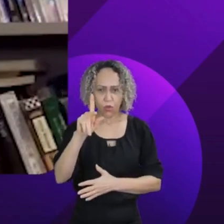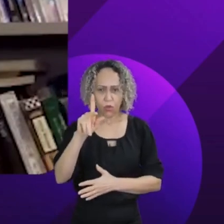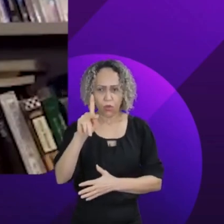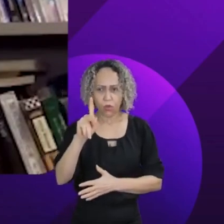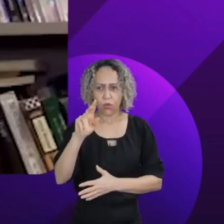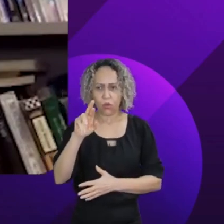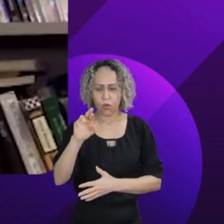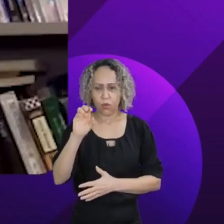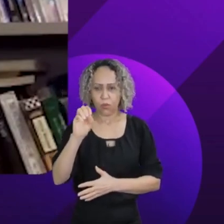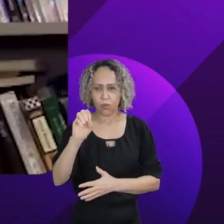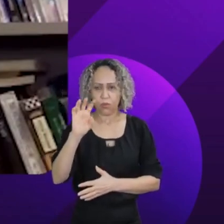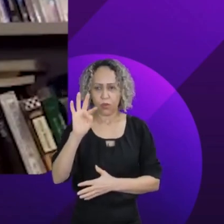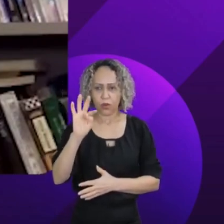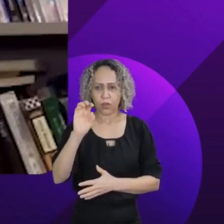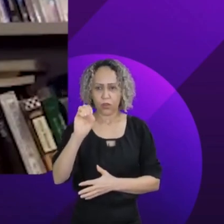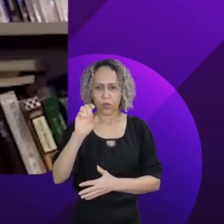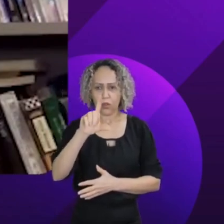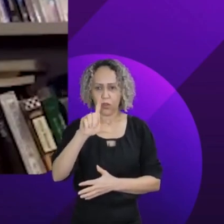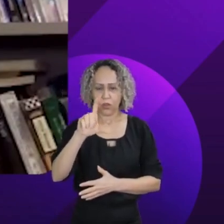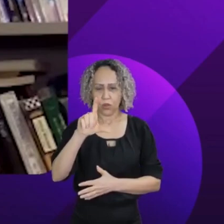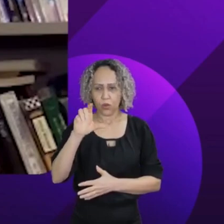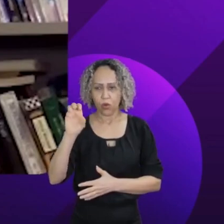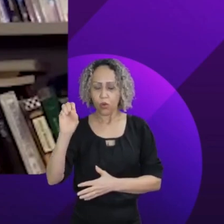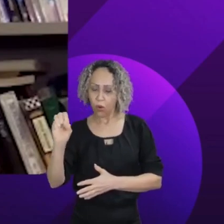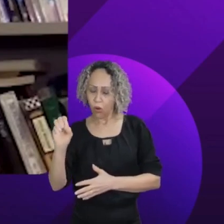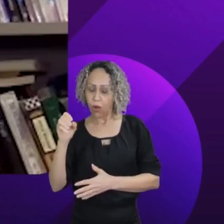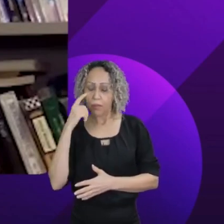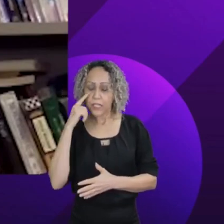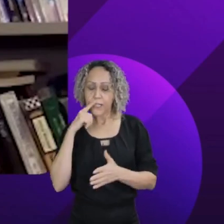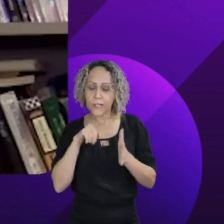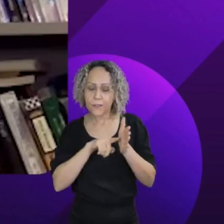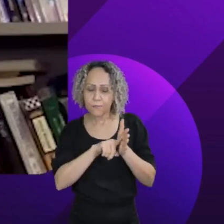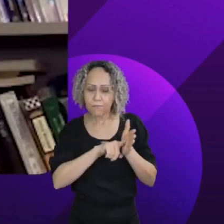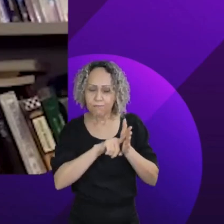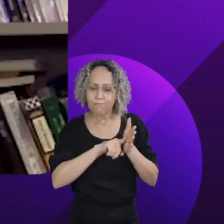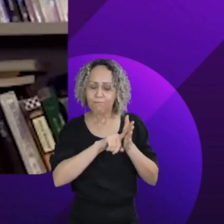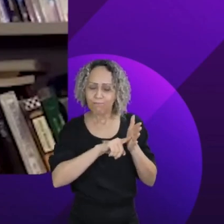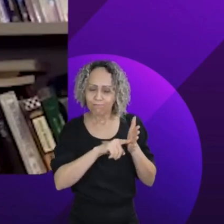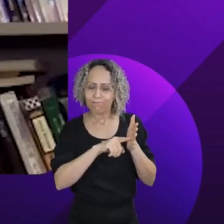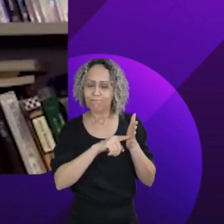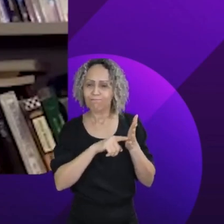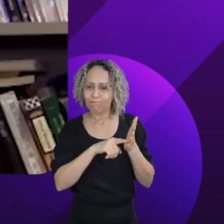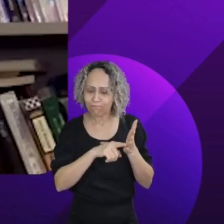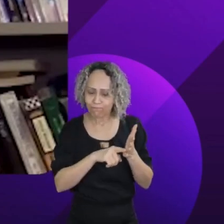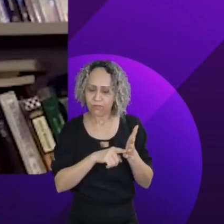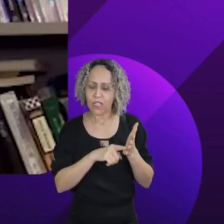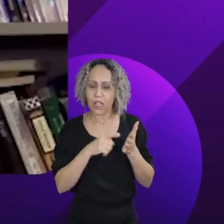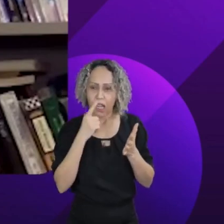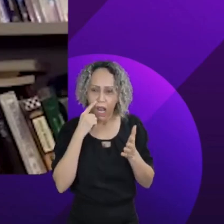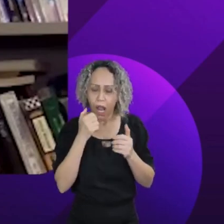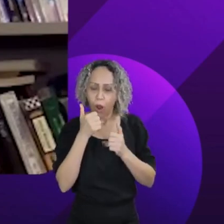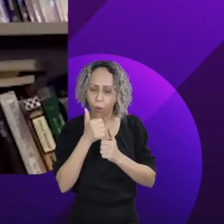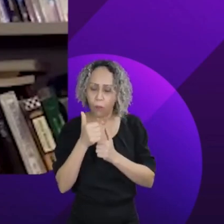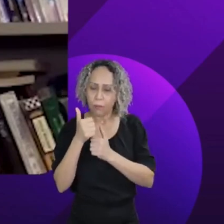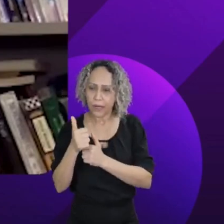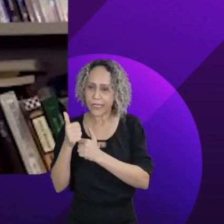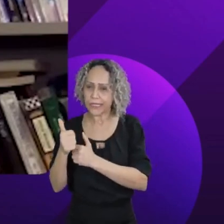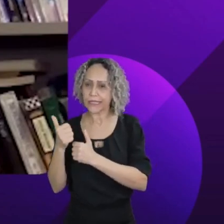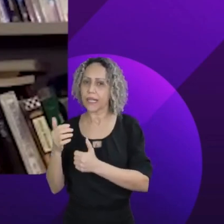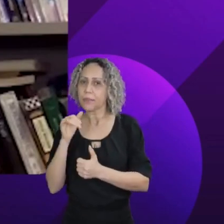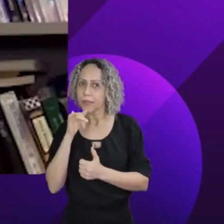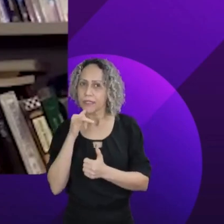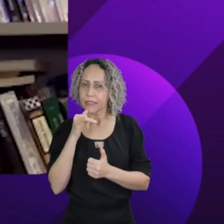em particular, e com isso a gente conseguiu criar aliados no Conselho Municipal de Saúde, porque o